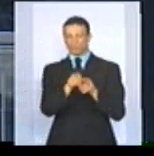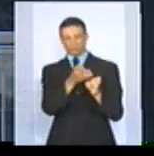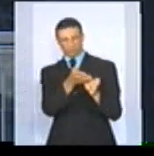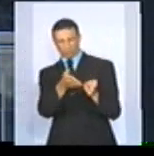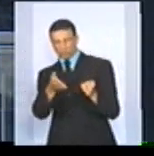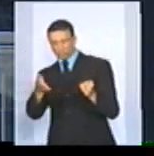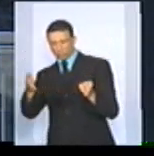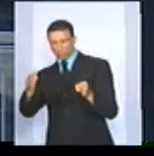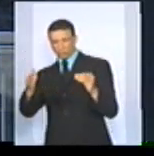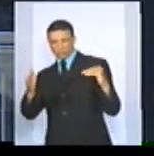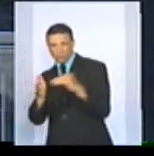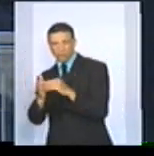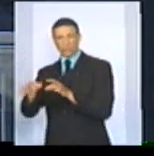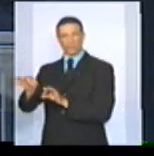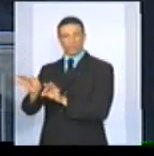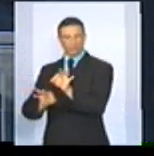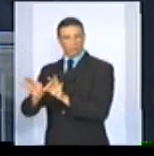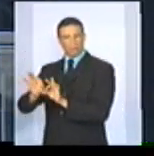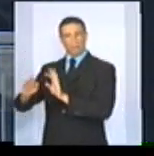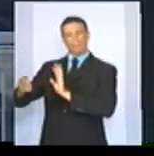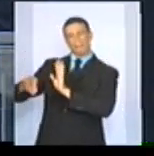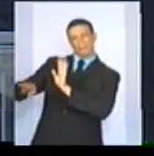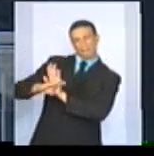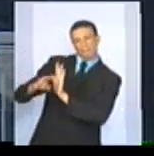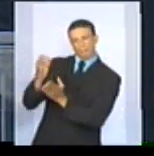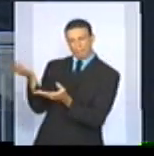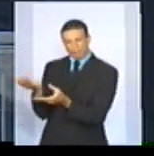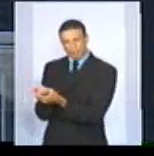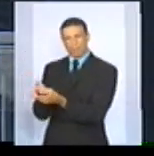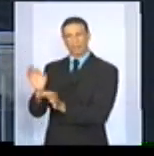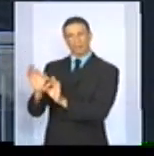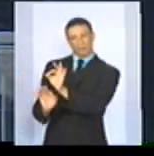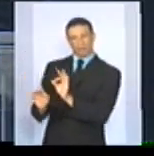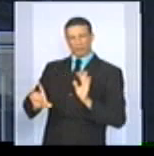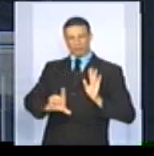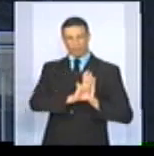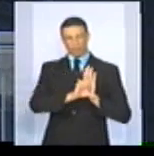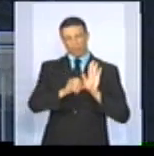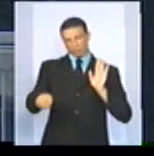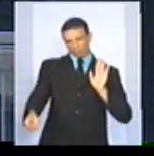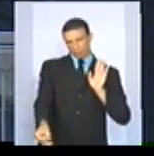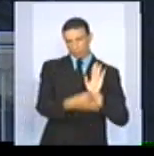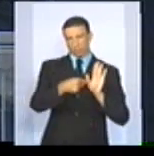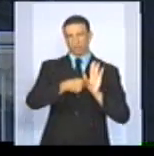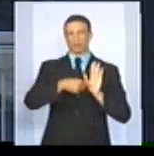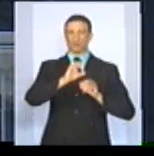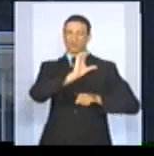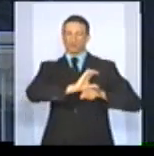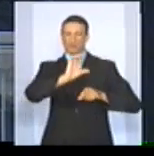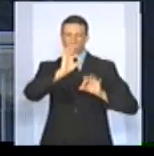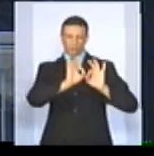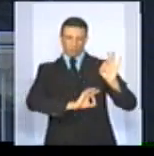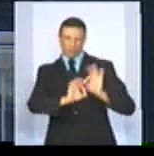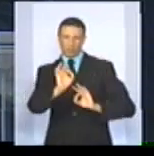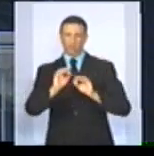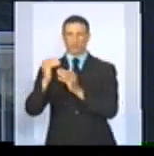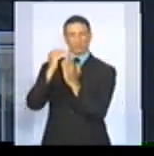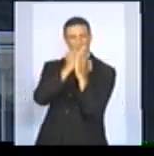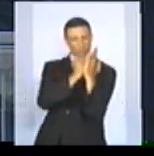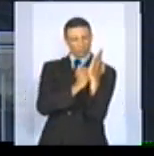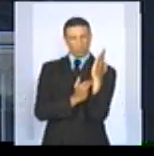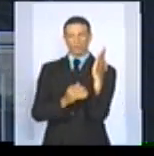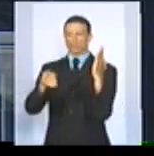regulamentação junto à sociedade civil, uma das principais determinações da nova lei, que é a instituição de cotas de programação de